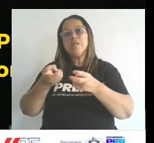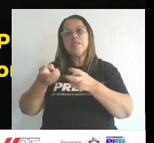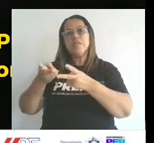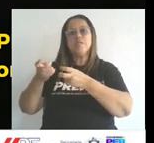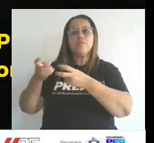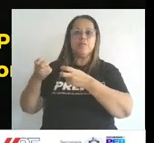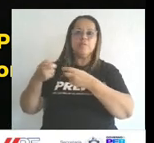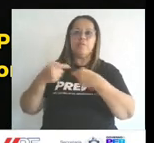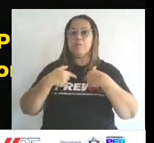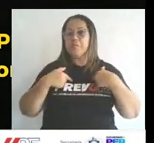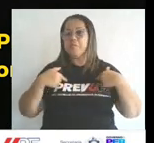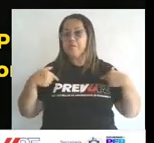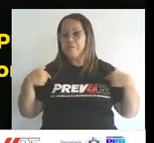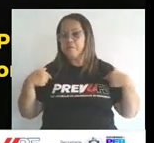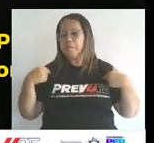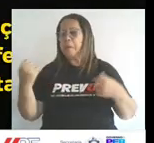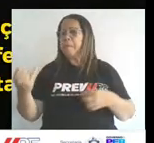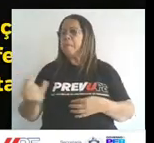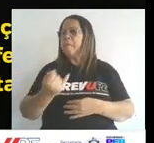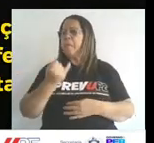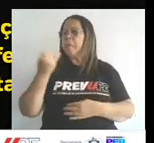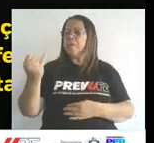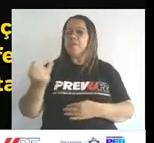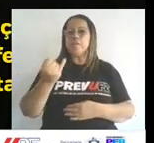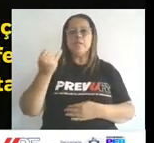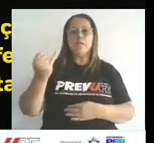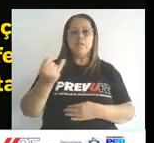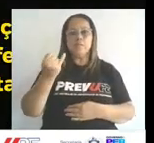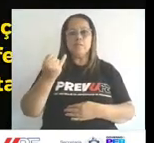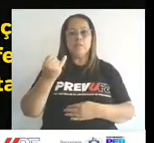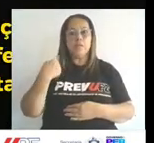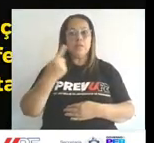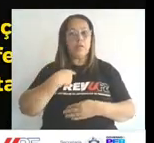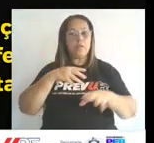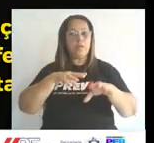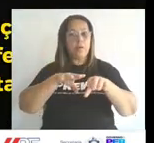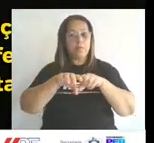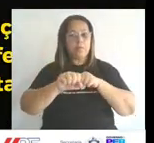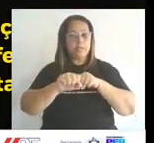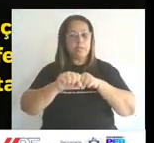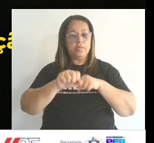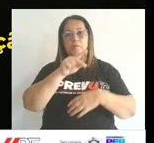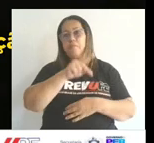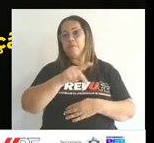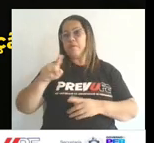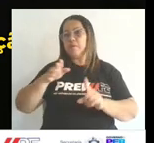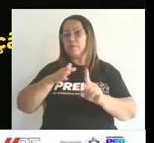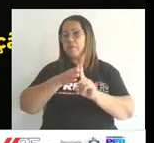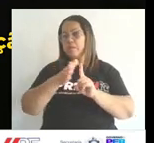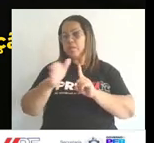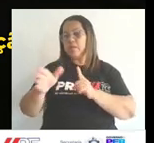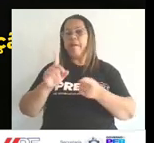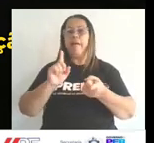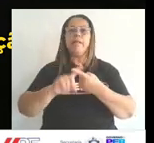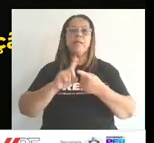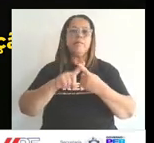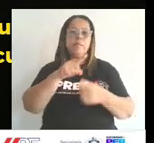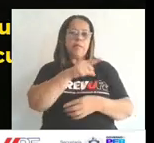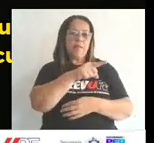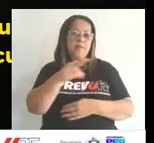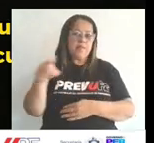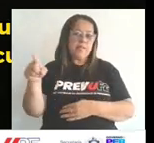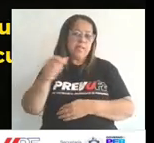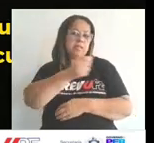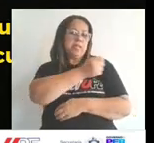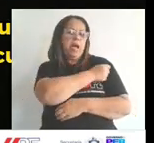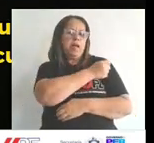sobre o Prevup, enquanto ele é importante. Tanto para a formação da gente como professor extensionista, quanto para a formação dos alunos, né? Eu